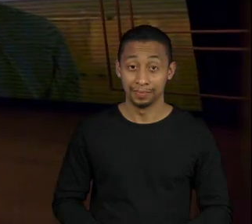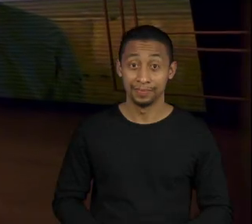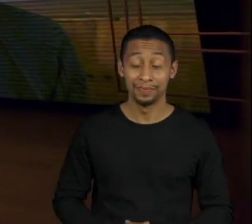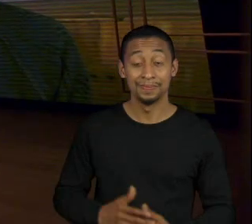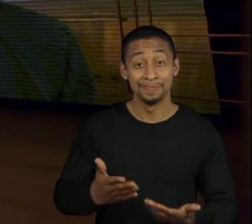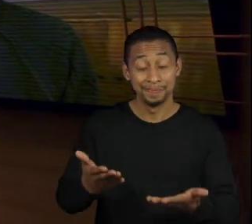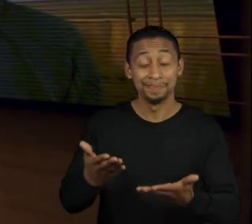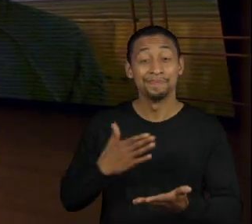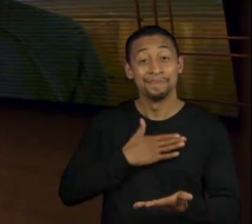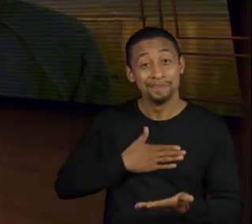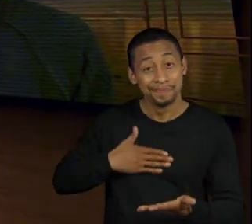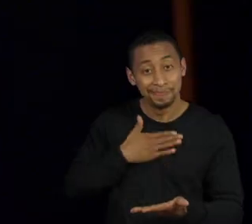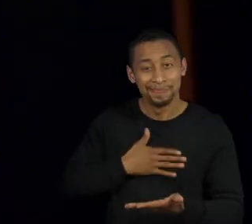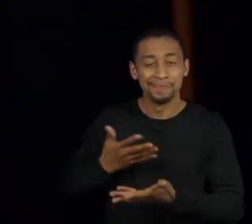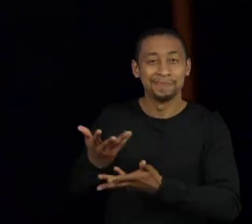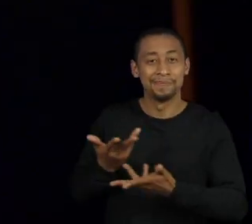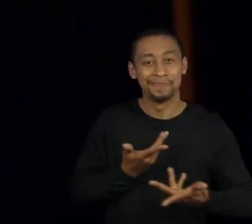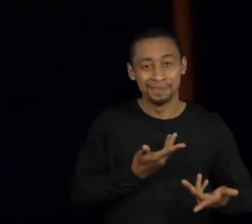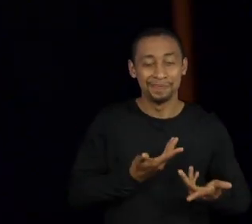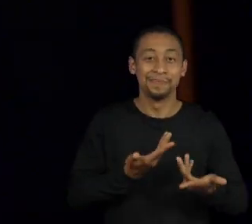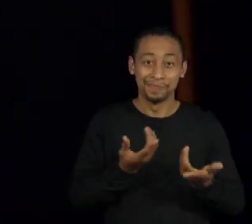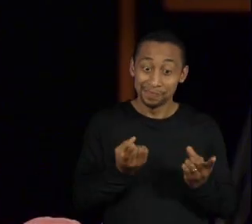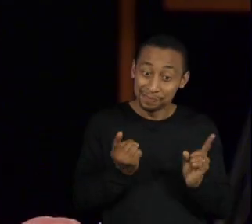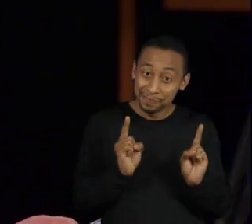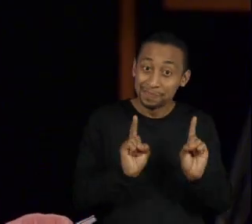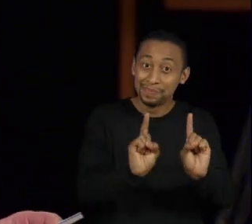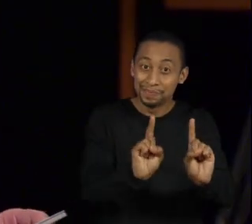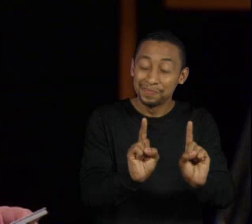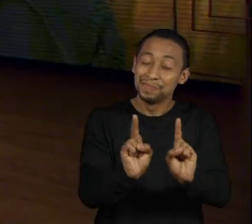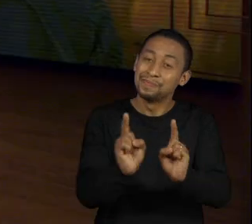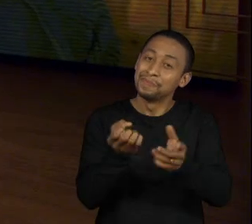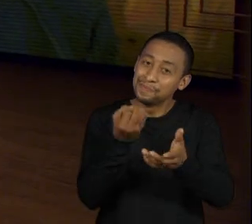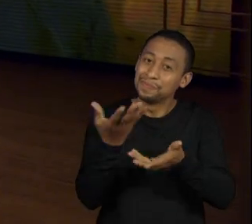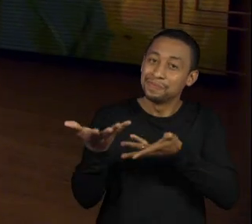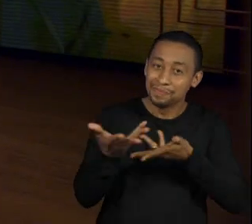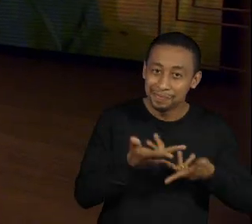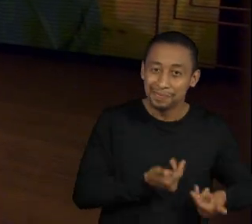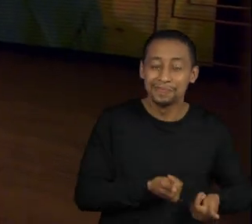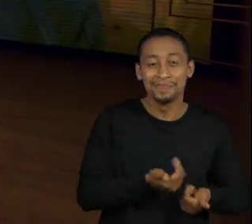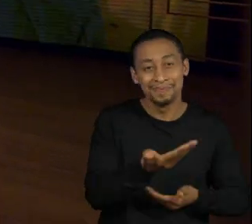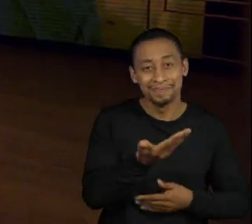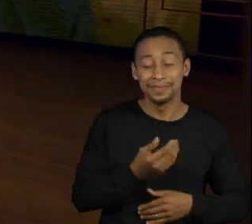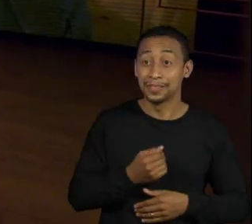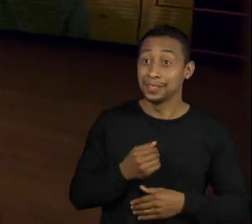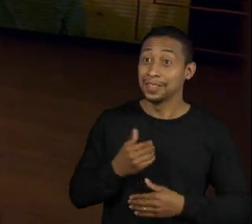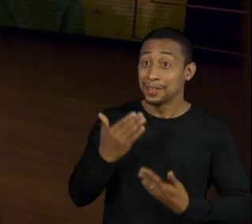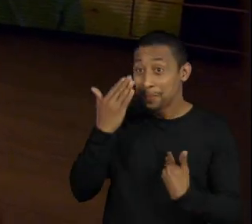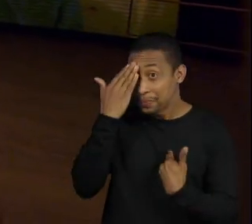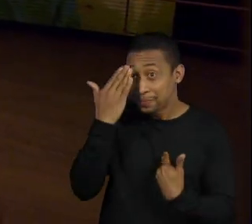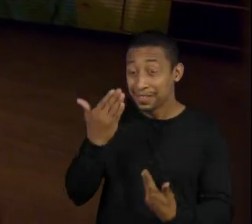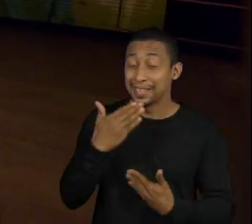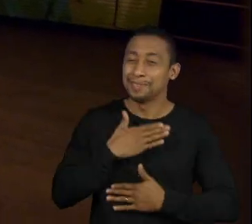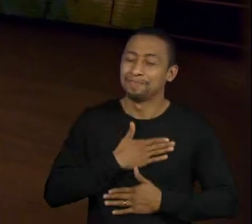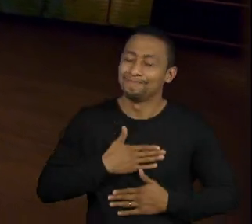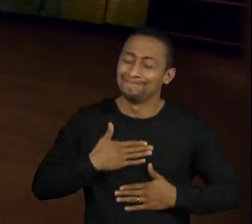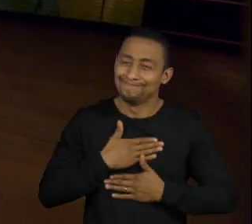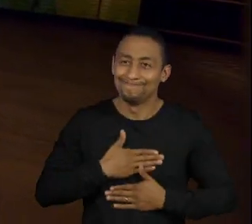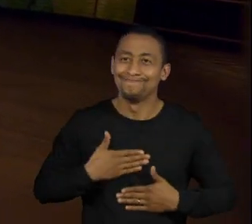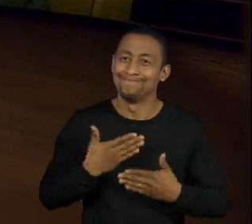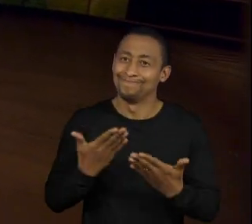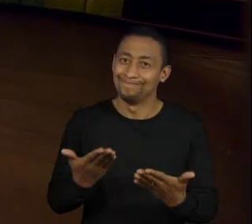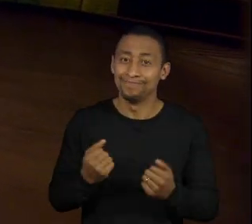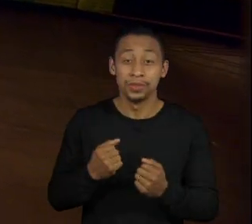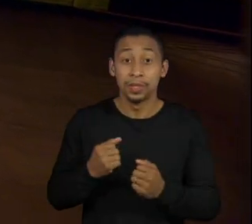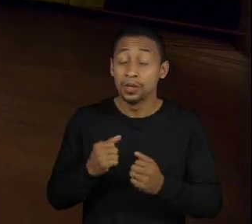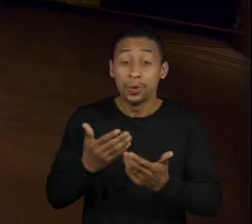Débora, é um prazer te receber aqui no Persona. Bem-vinda, menina. Muito obrigada, prazer é meu, adoro o programa, é